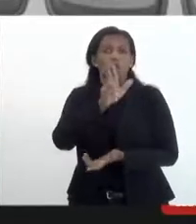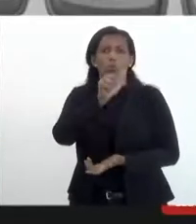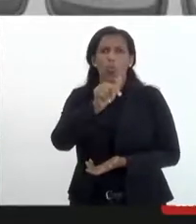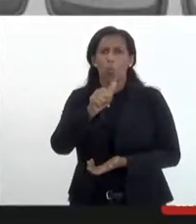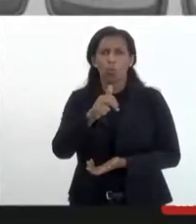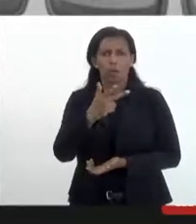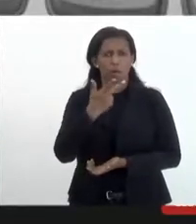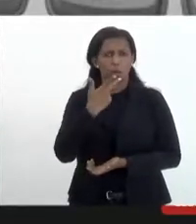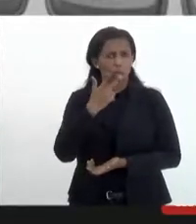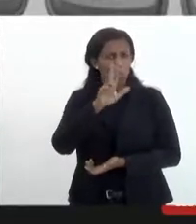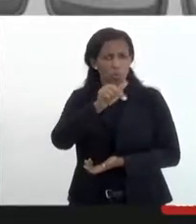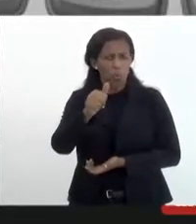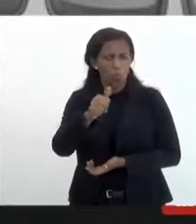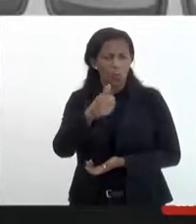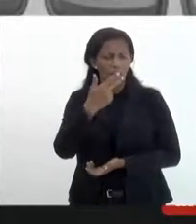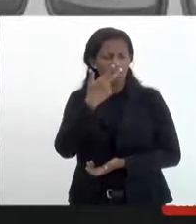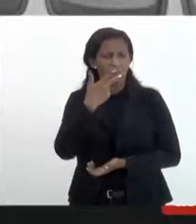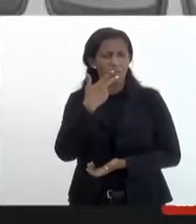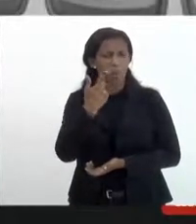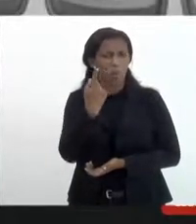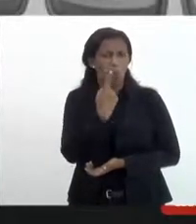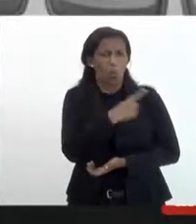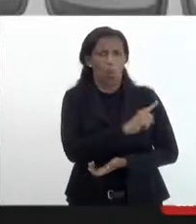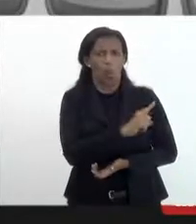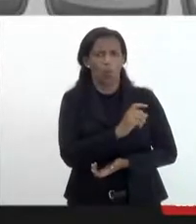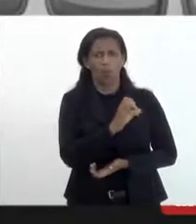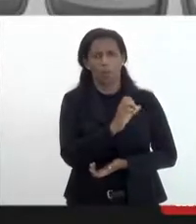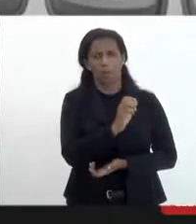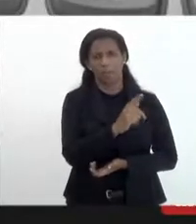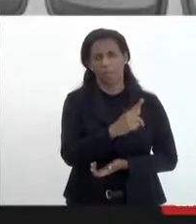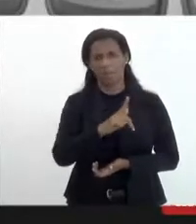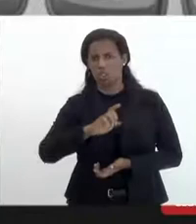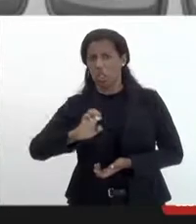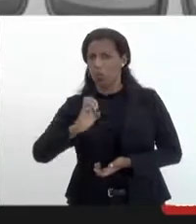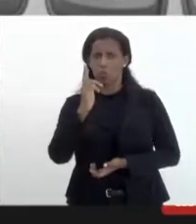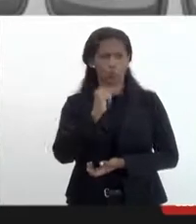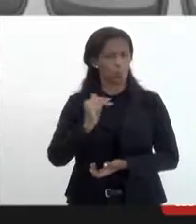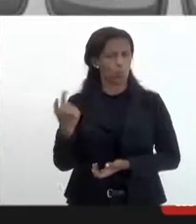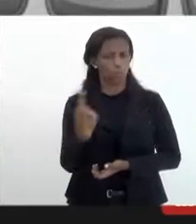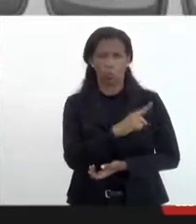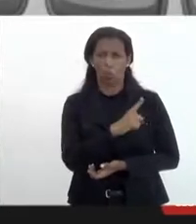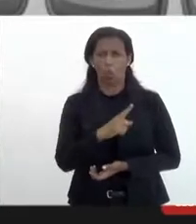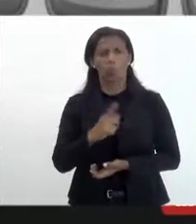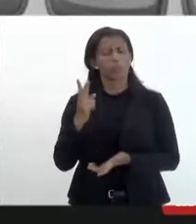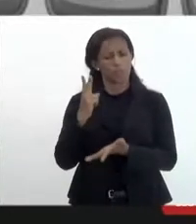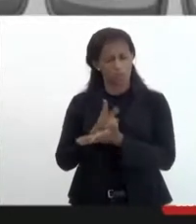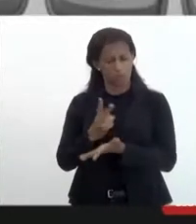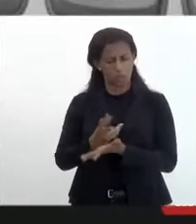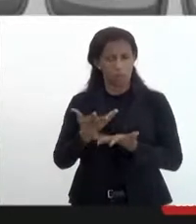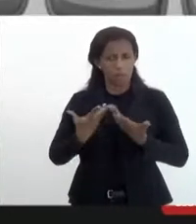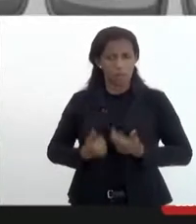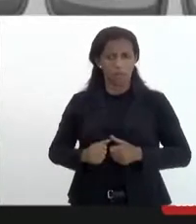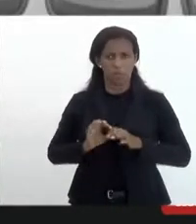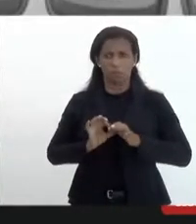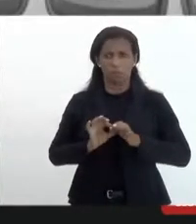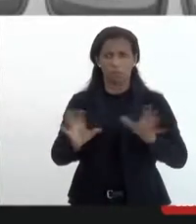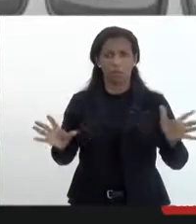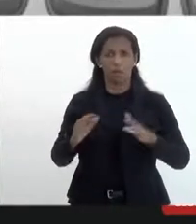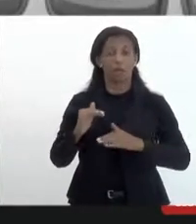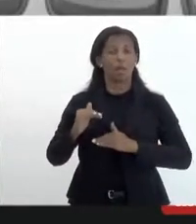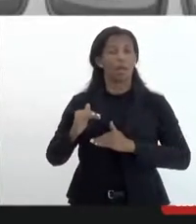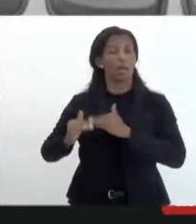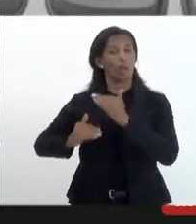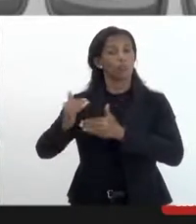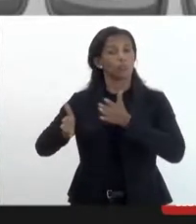a sentar. Nós temos diversas pautas com a Procuradoria e com a Secretaria de Fazenda de forma recorrente. A construção